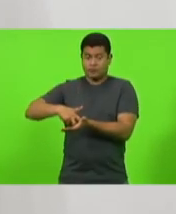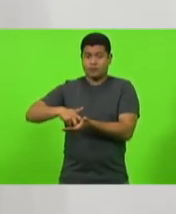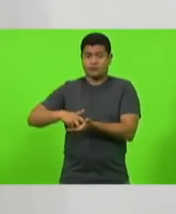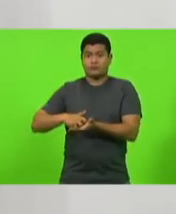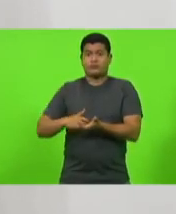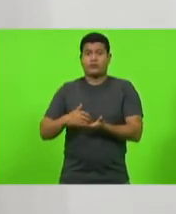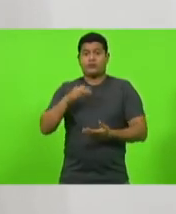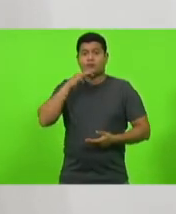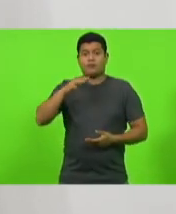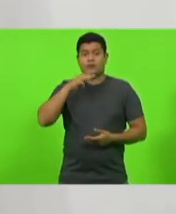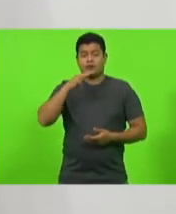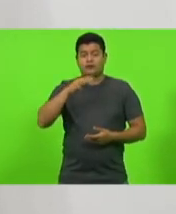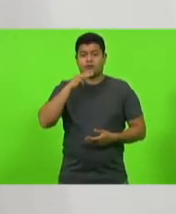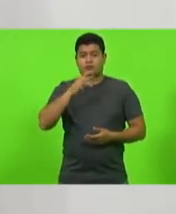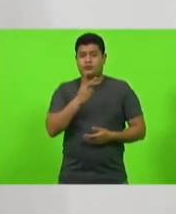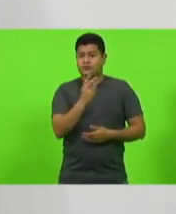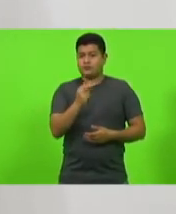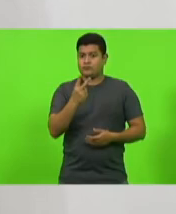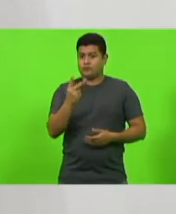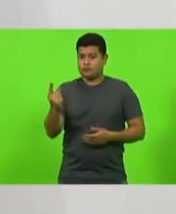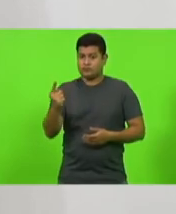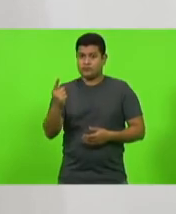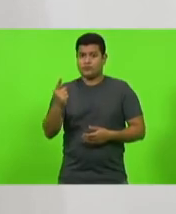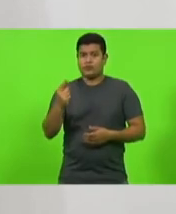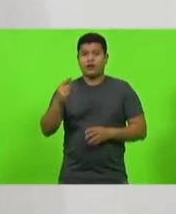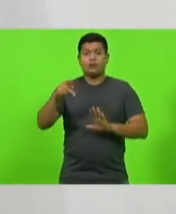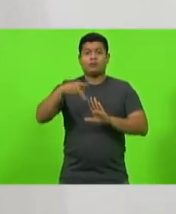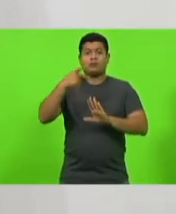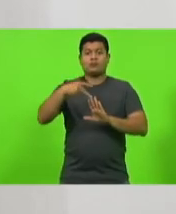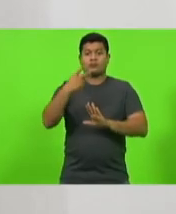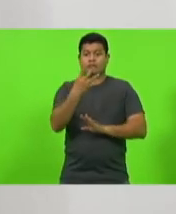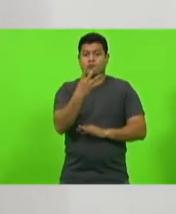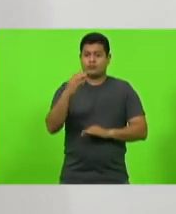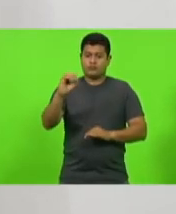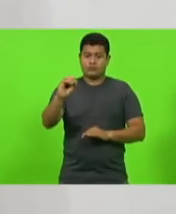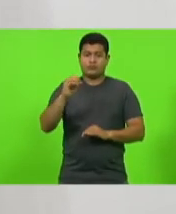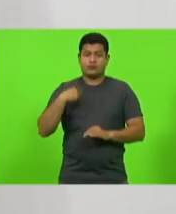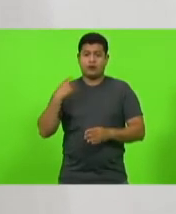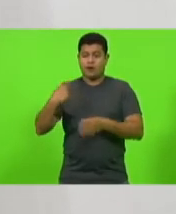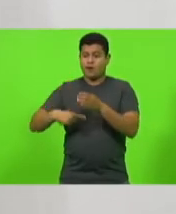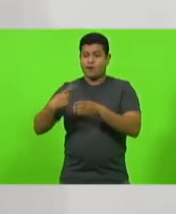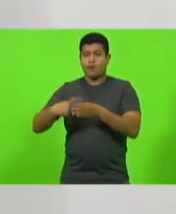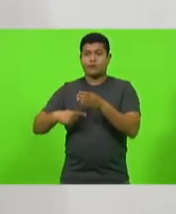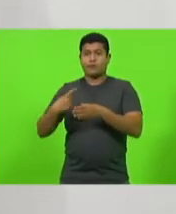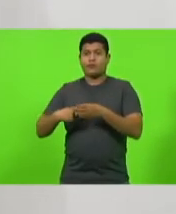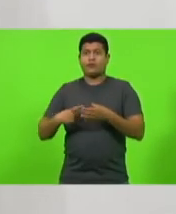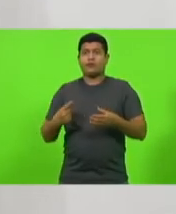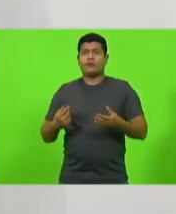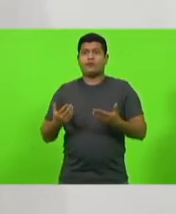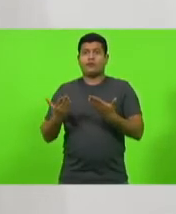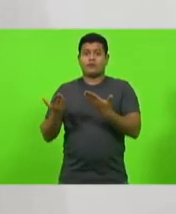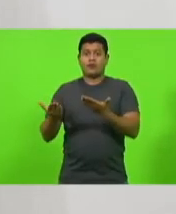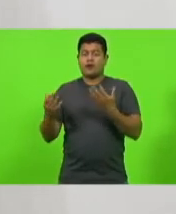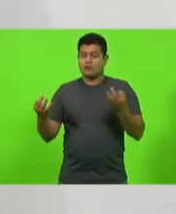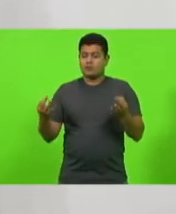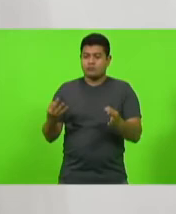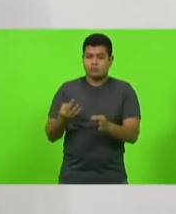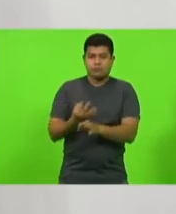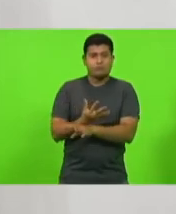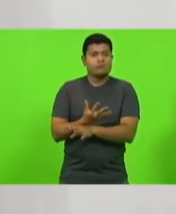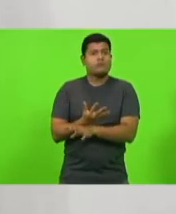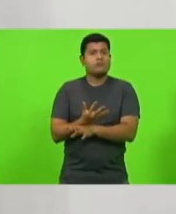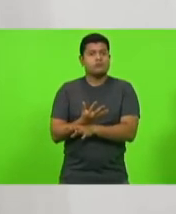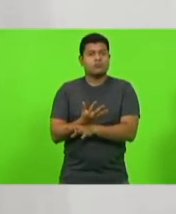da Portaria 40. Essa comissão acabou de ser encerrada.